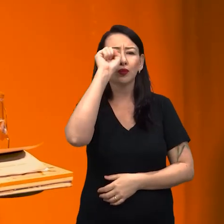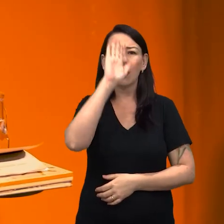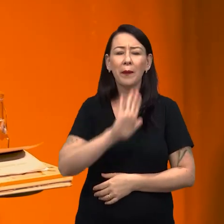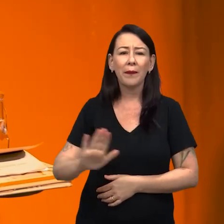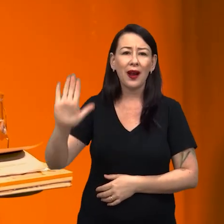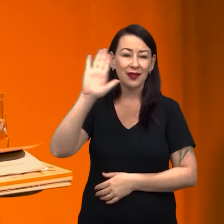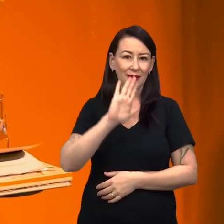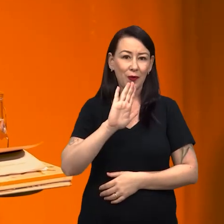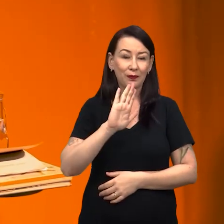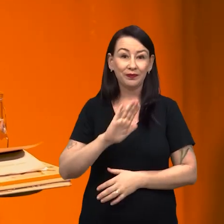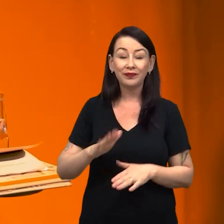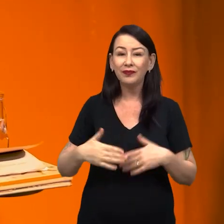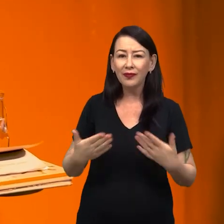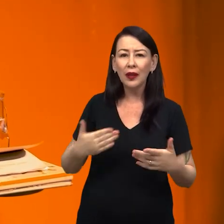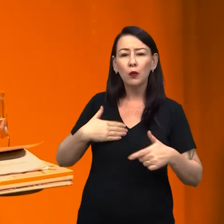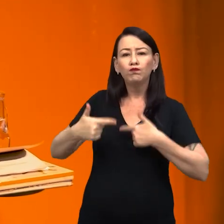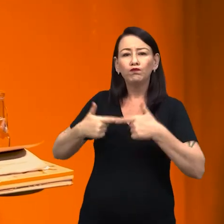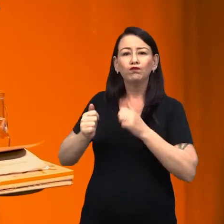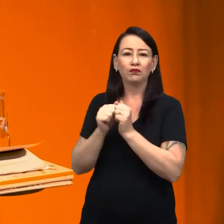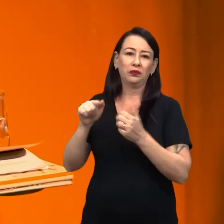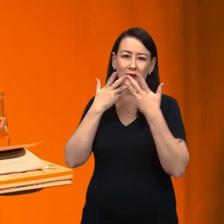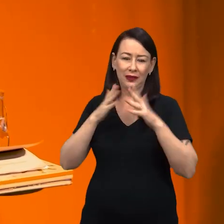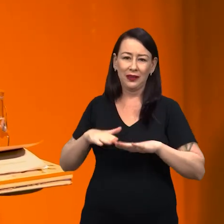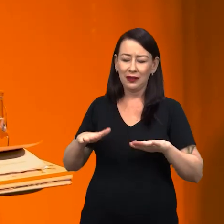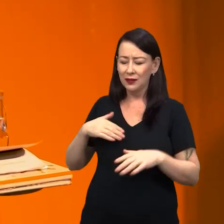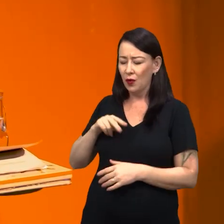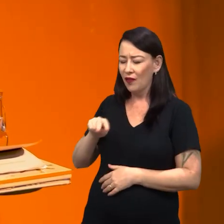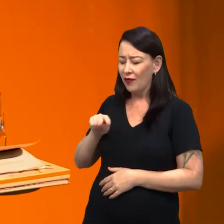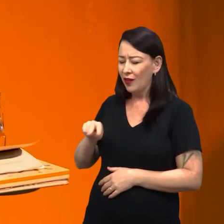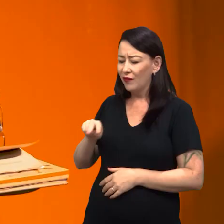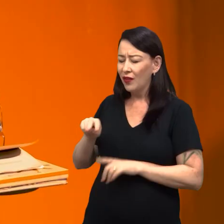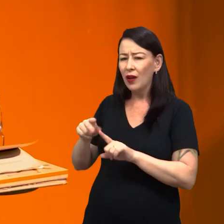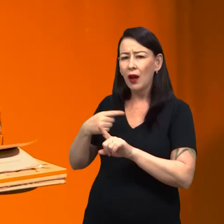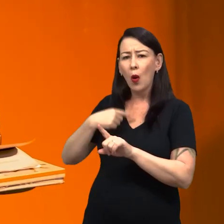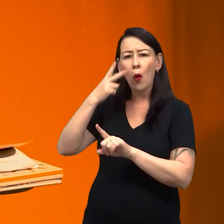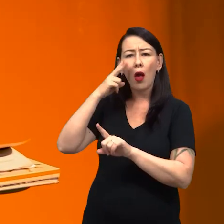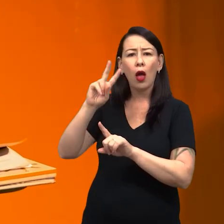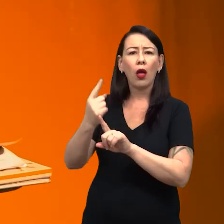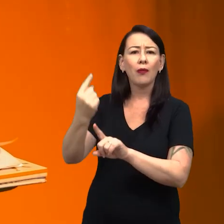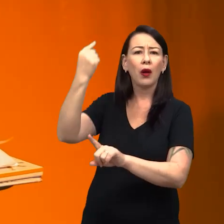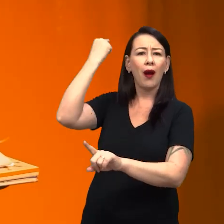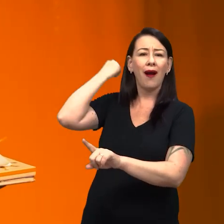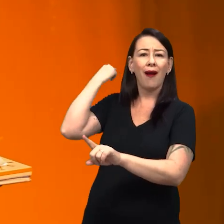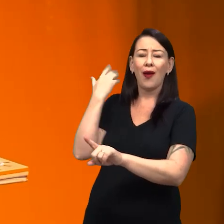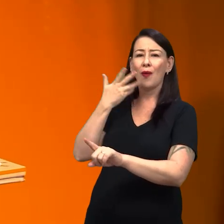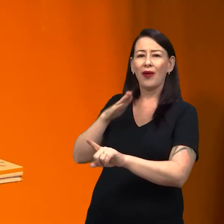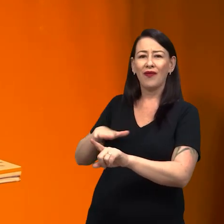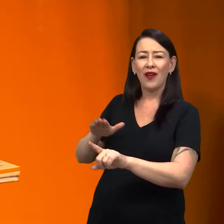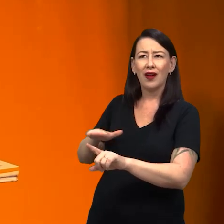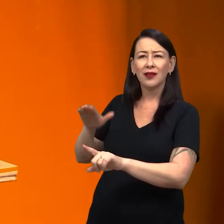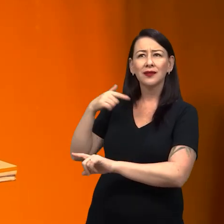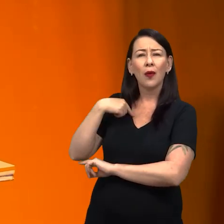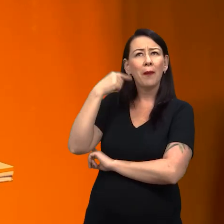E a partir do momento em que eu começo a conviver com as crianças, eu começo a olhar para a minha própria infância.